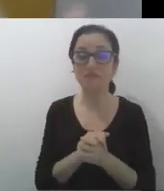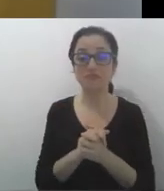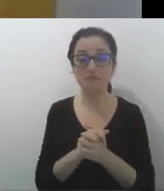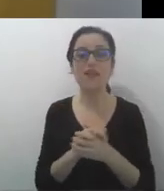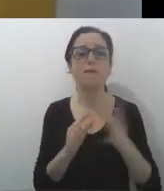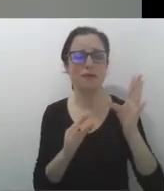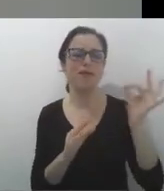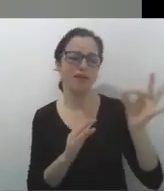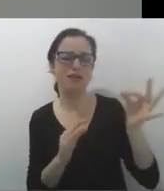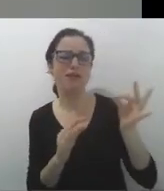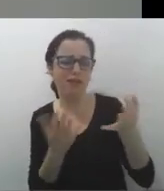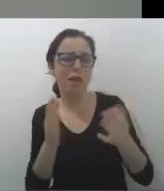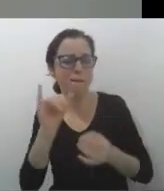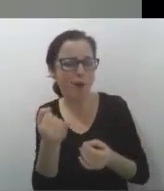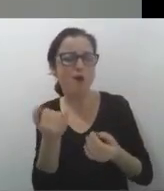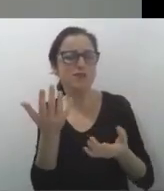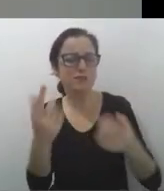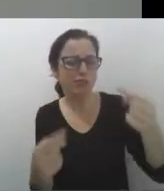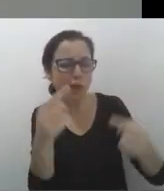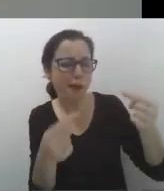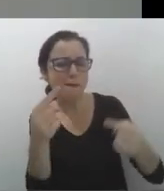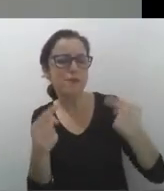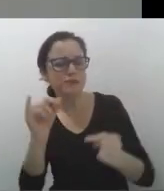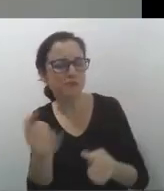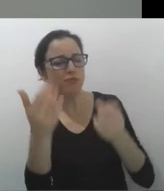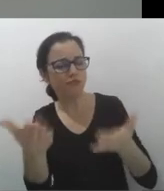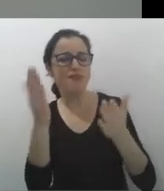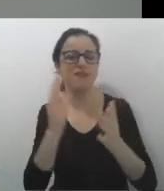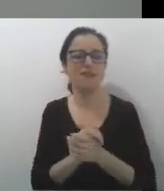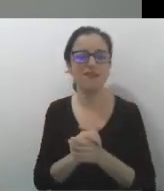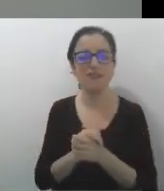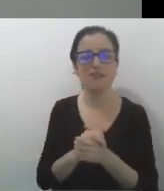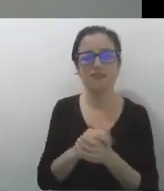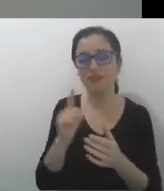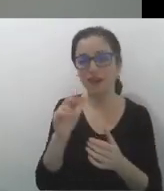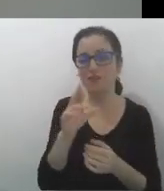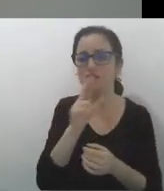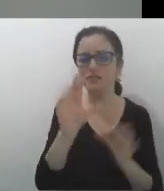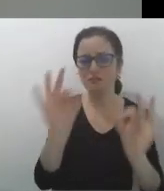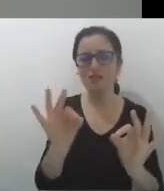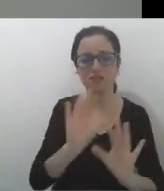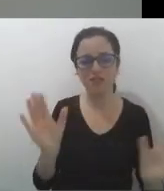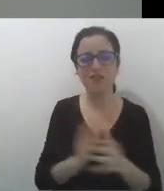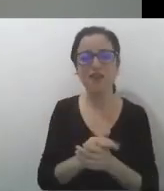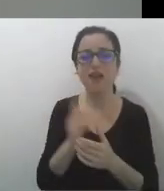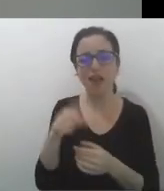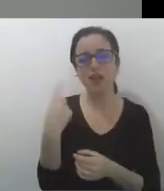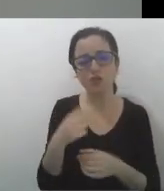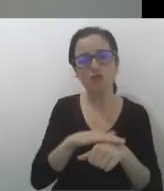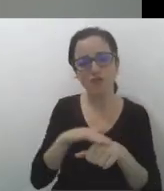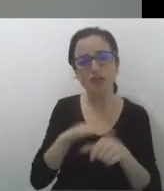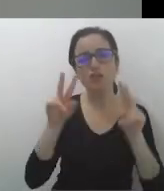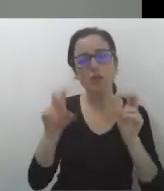Está sem som. Era uma colocação para puxar o debate só. Mas sim, claro, respondeu. Era para a